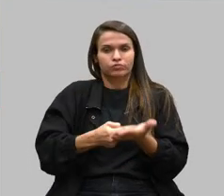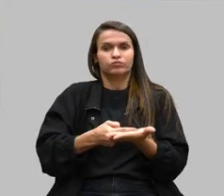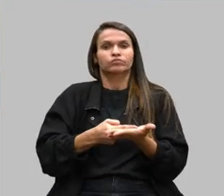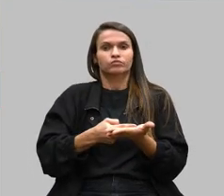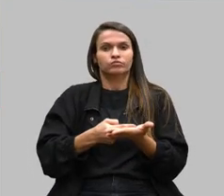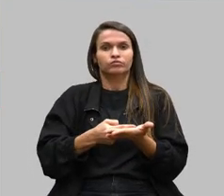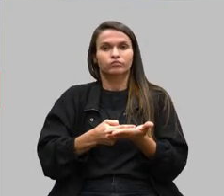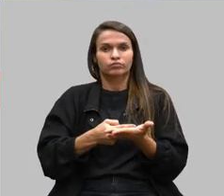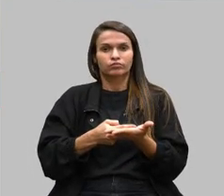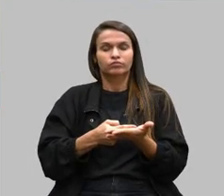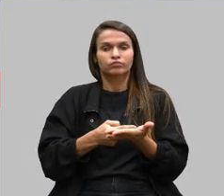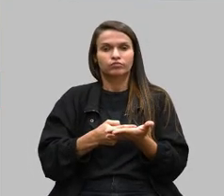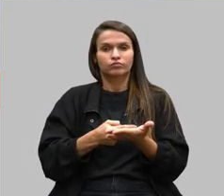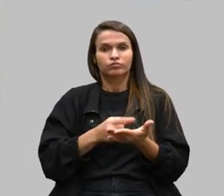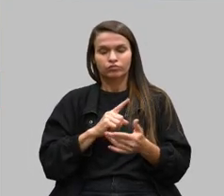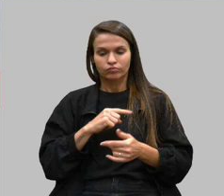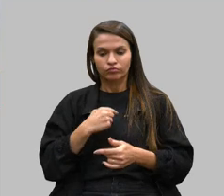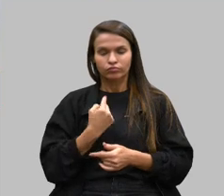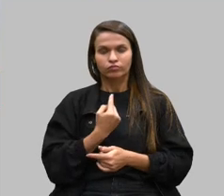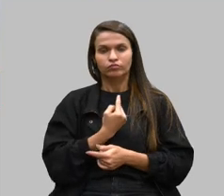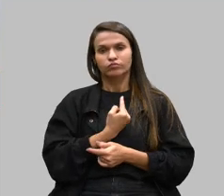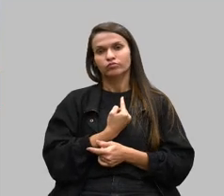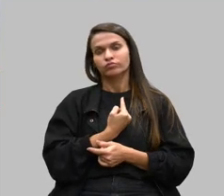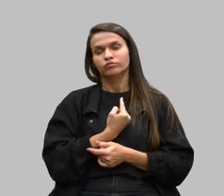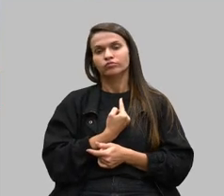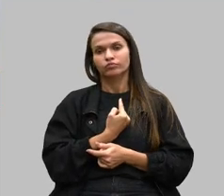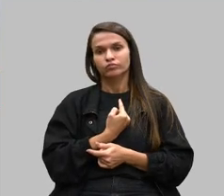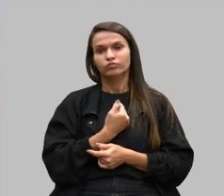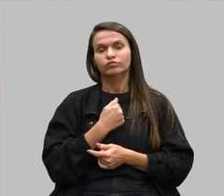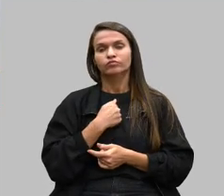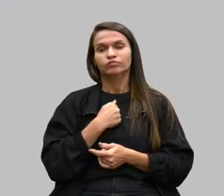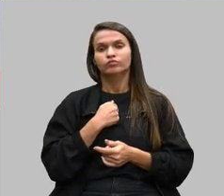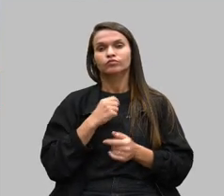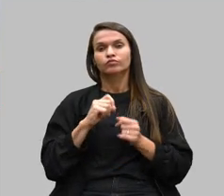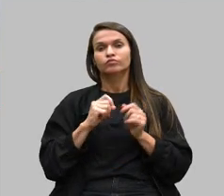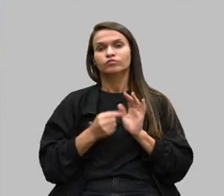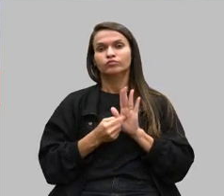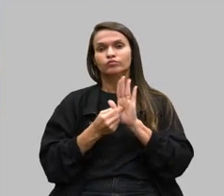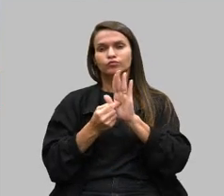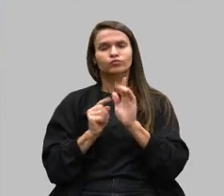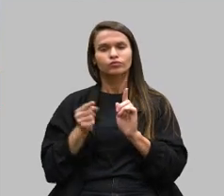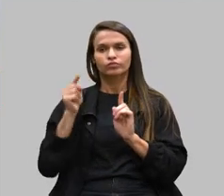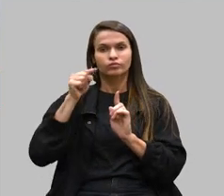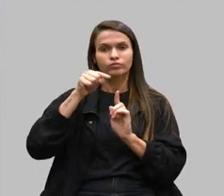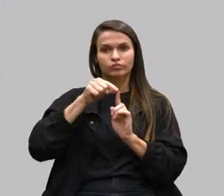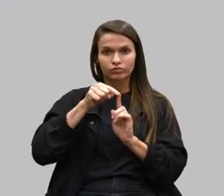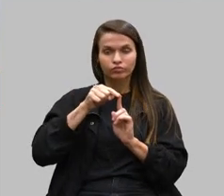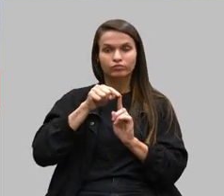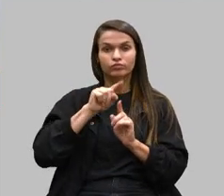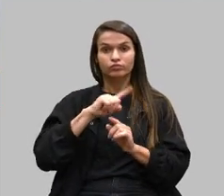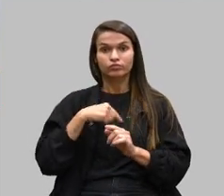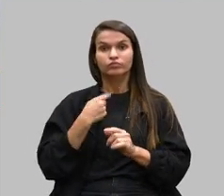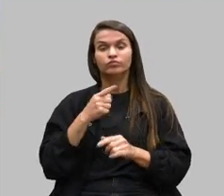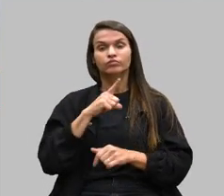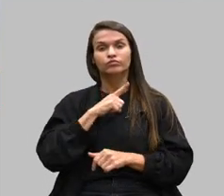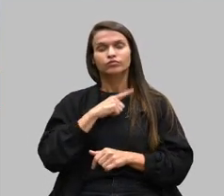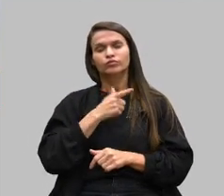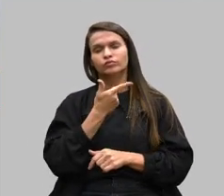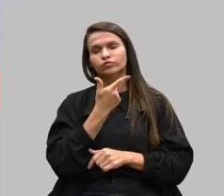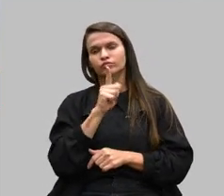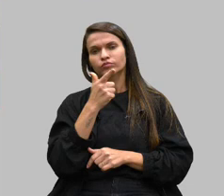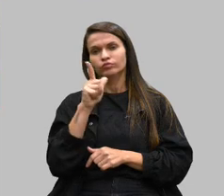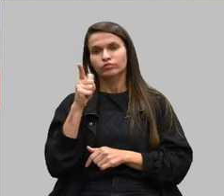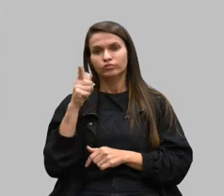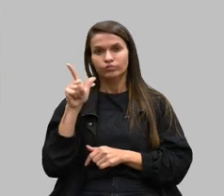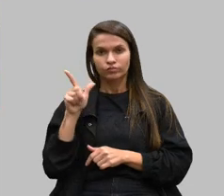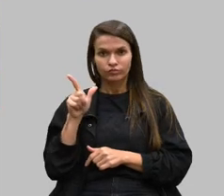eu faço aqui uma uma apresentação objetiva até porque nós teremos muitos outros